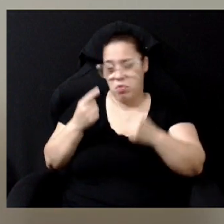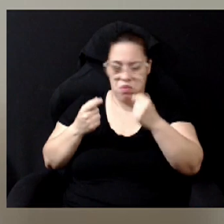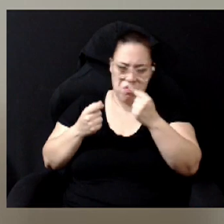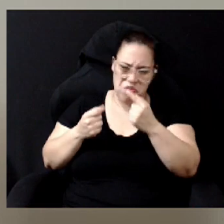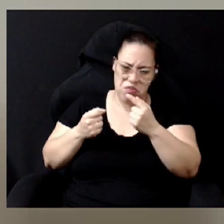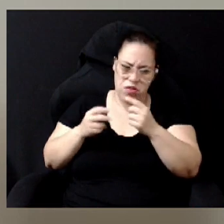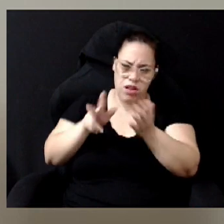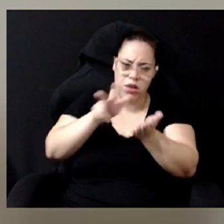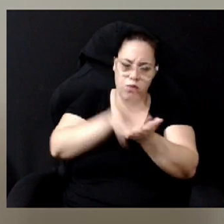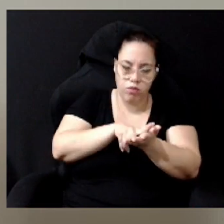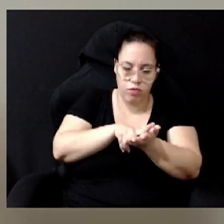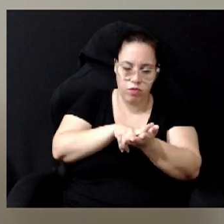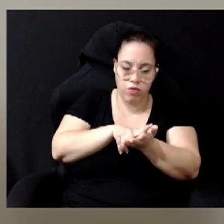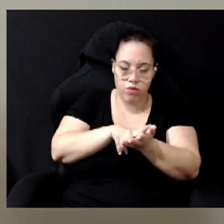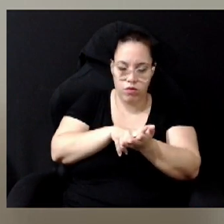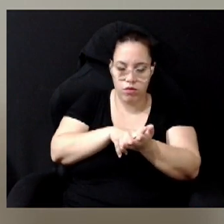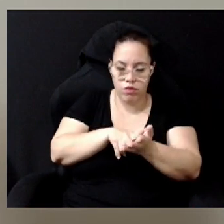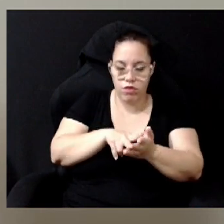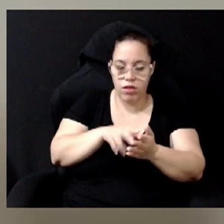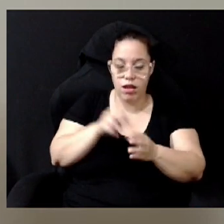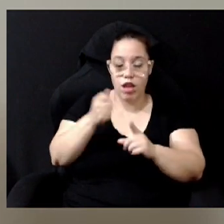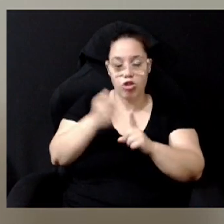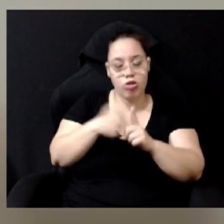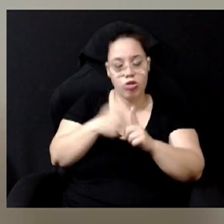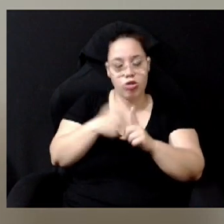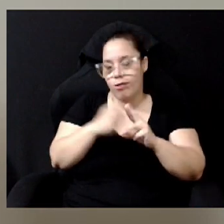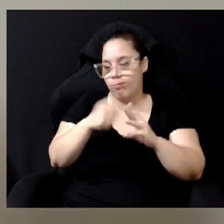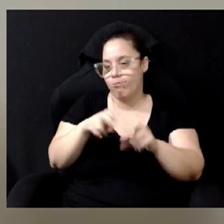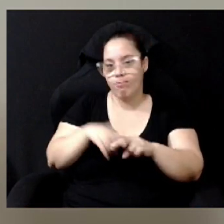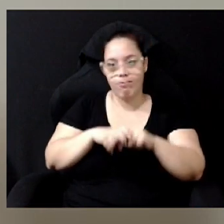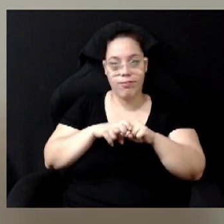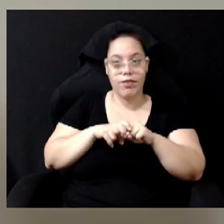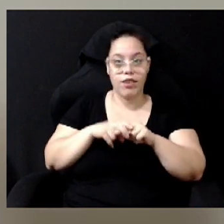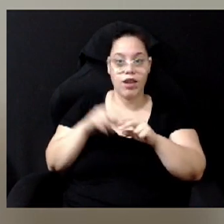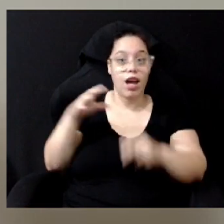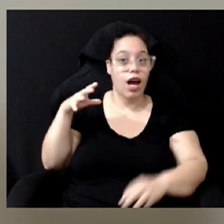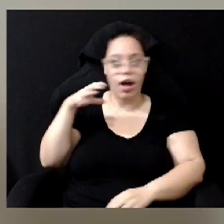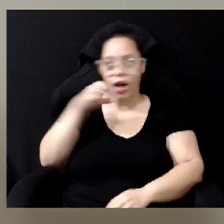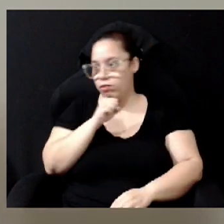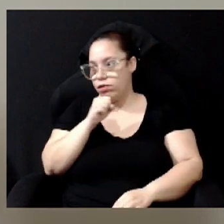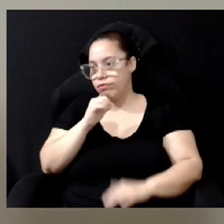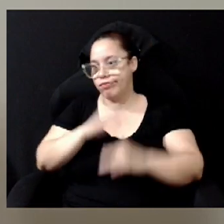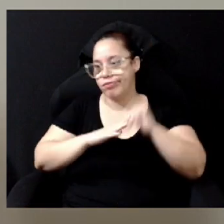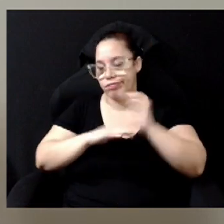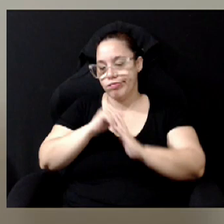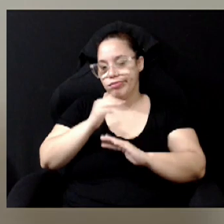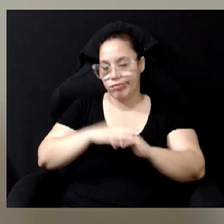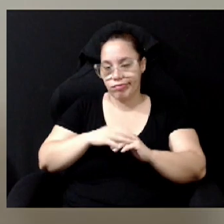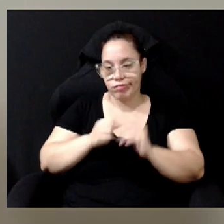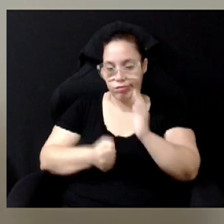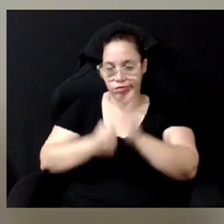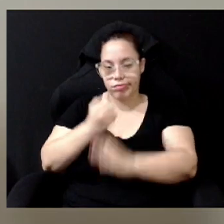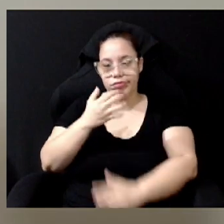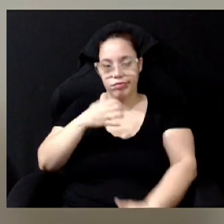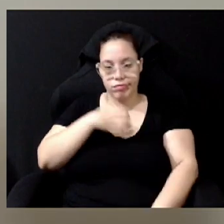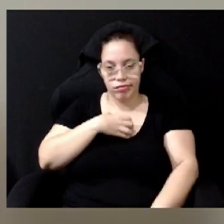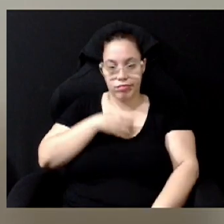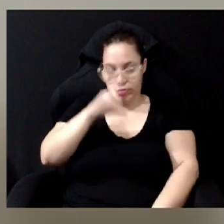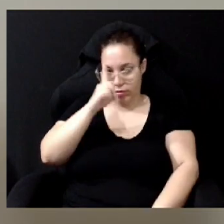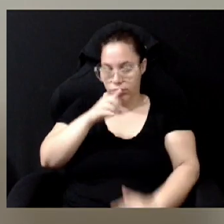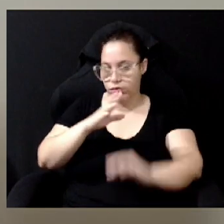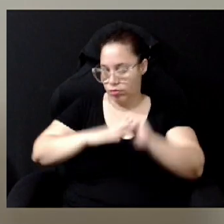a expectativa é de meses. Por isso que nós temos que atuar rapidamente quando surgem os sintomas e logo definir o tratamento,